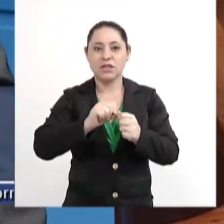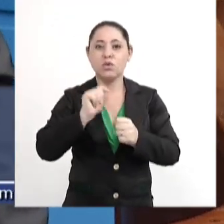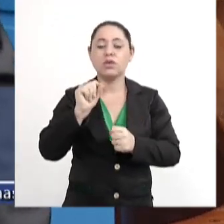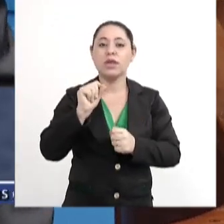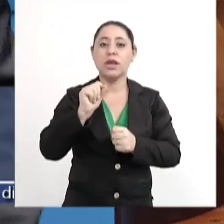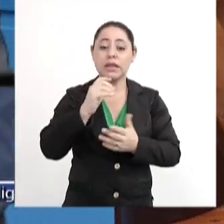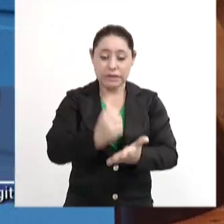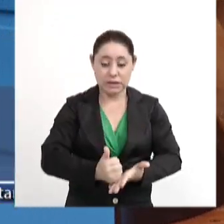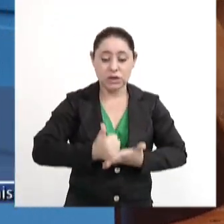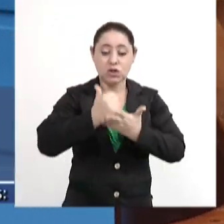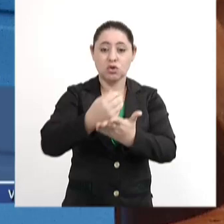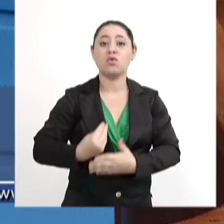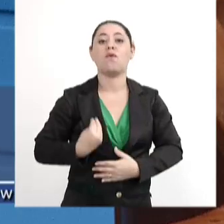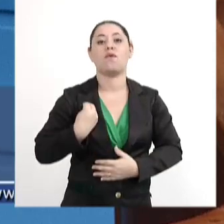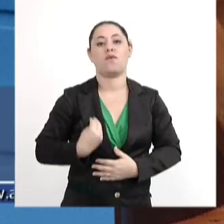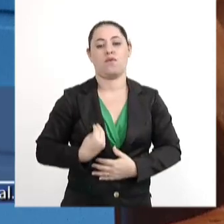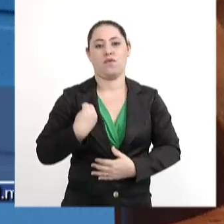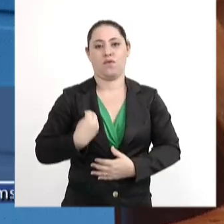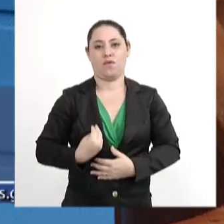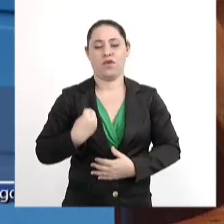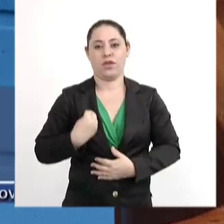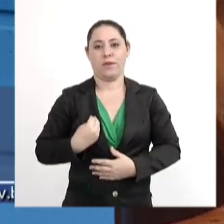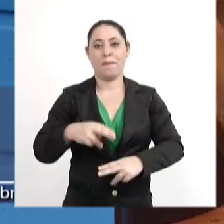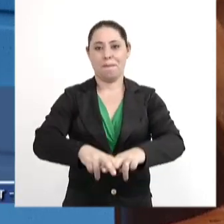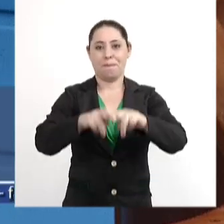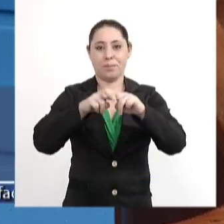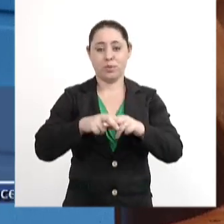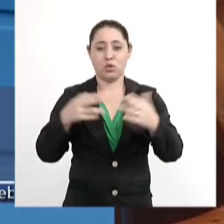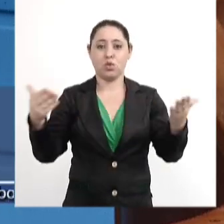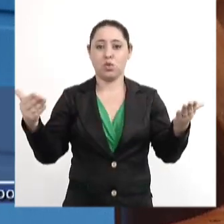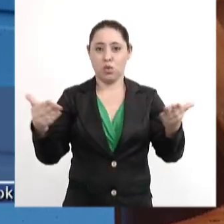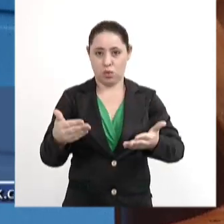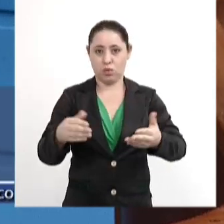antecipadamente salvando vidas. Então,